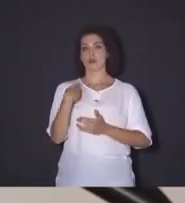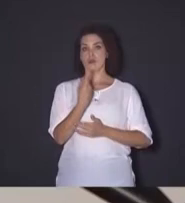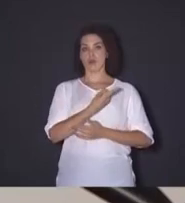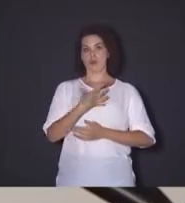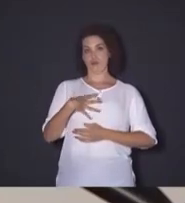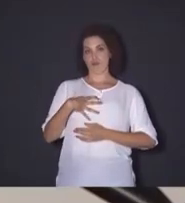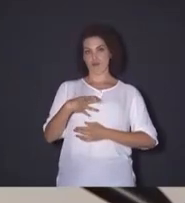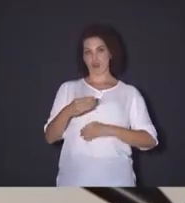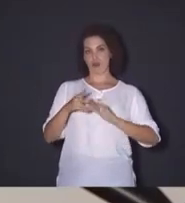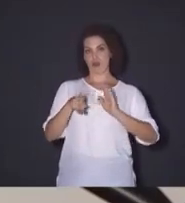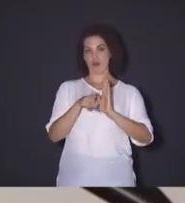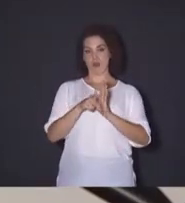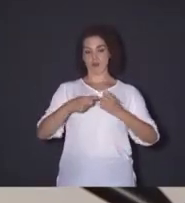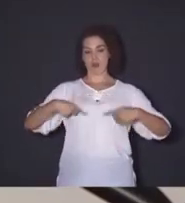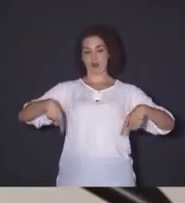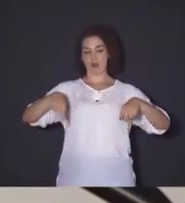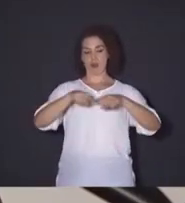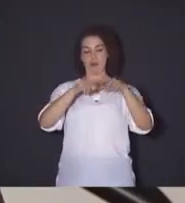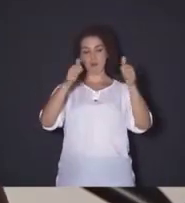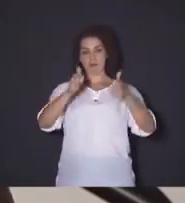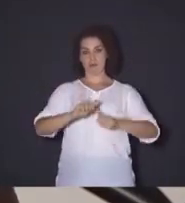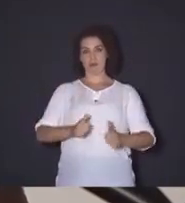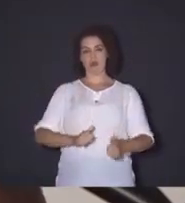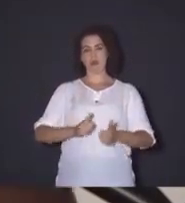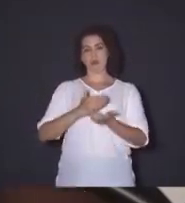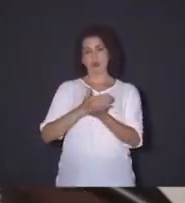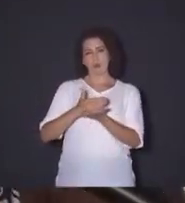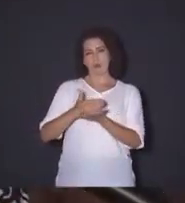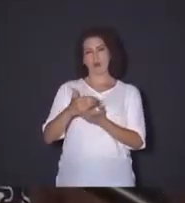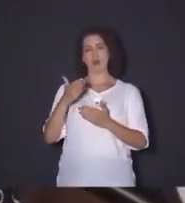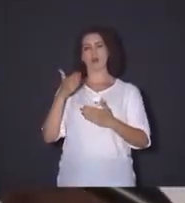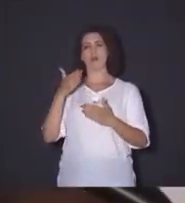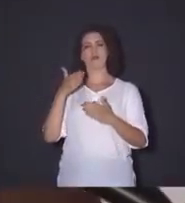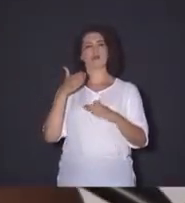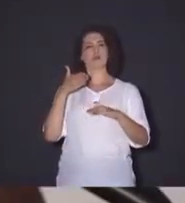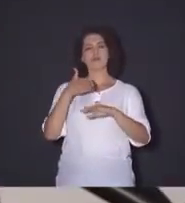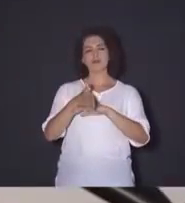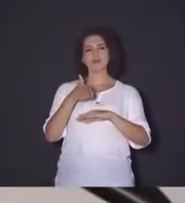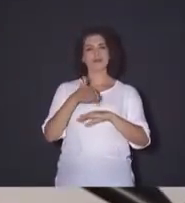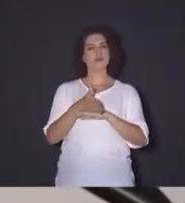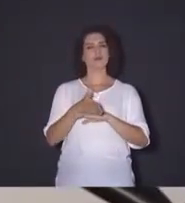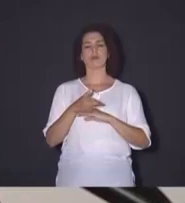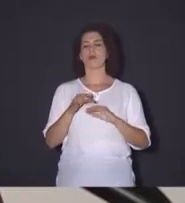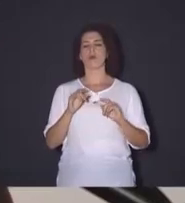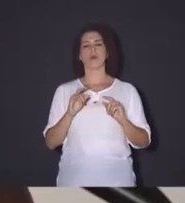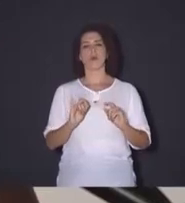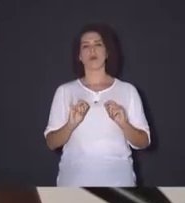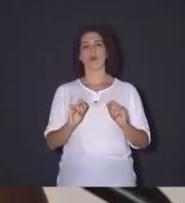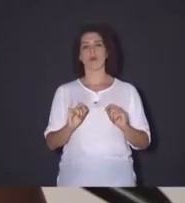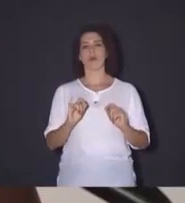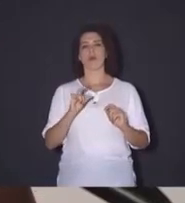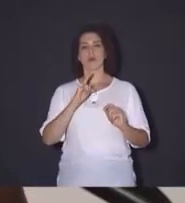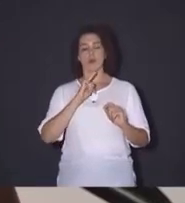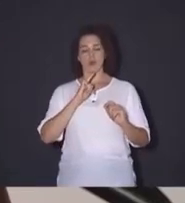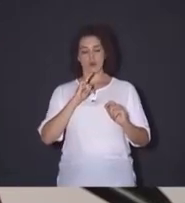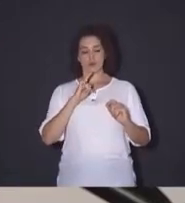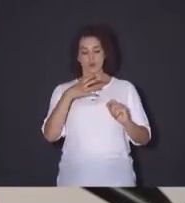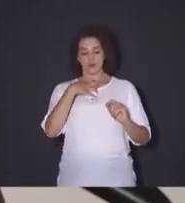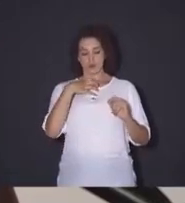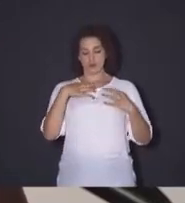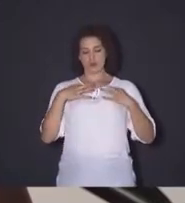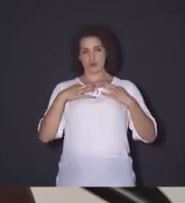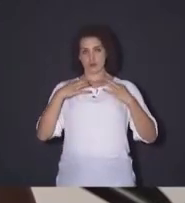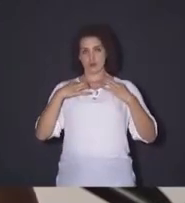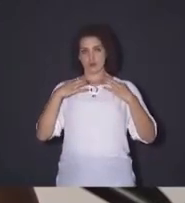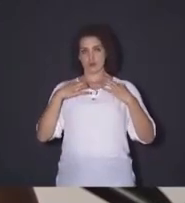que nos primeiros dias ele tenha um processo de daça no seu modo de vestir e